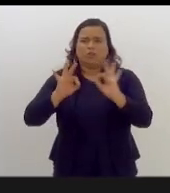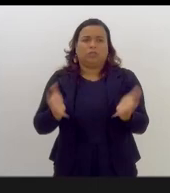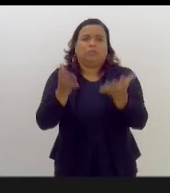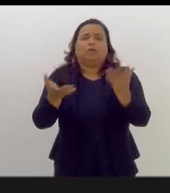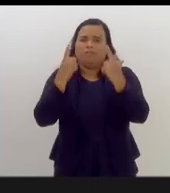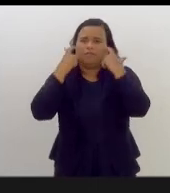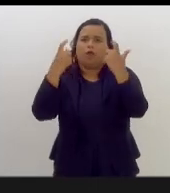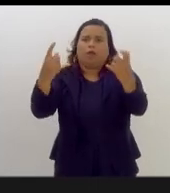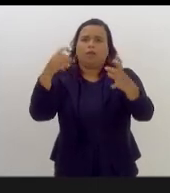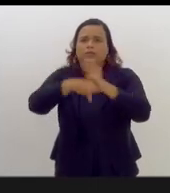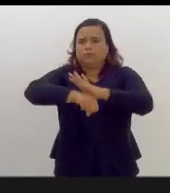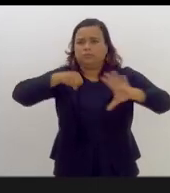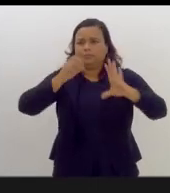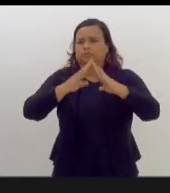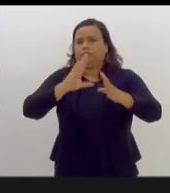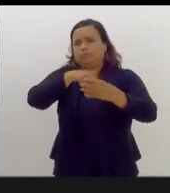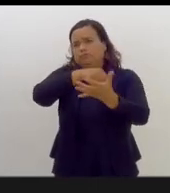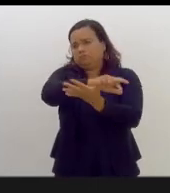a violência,